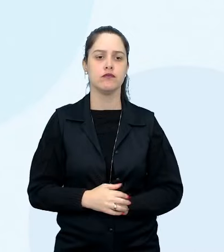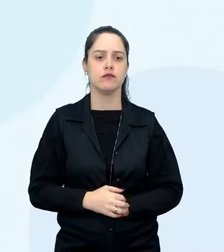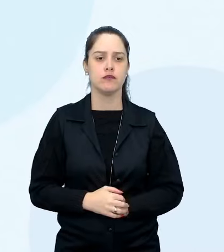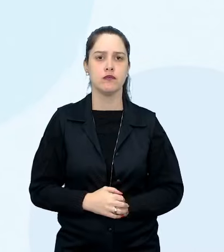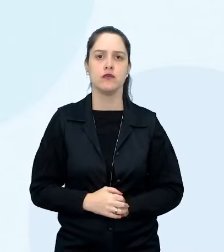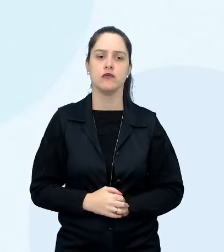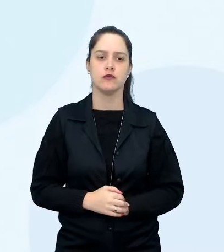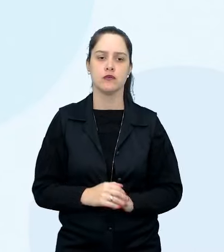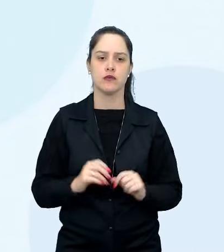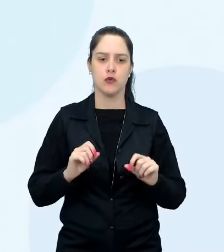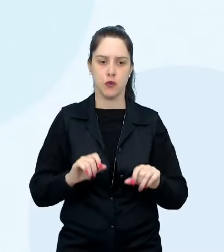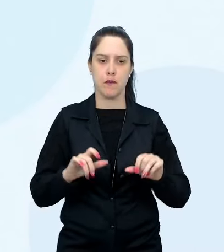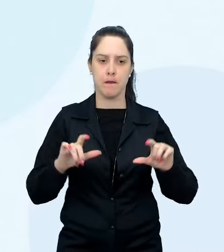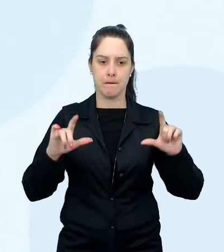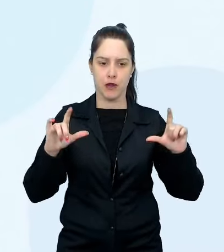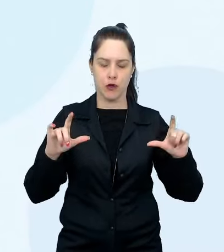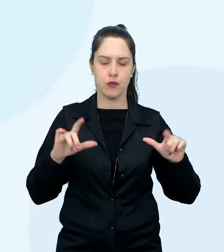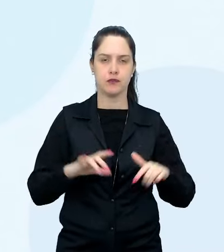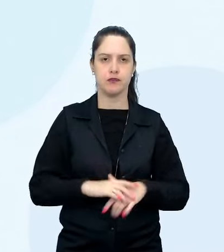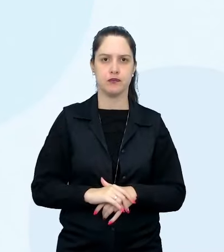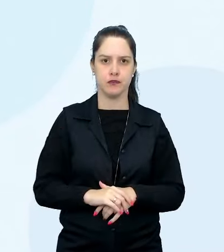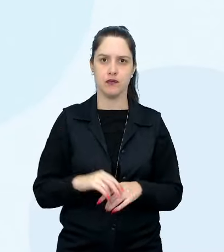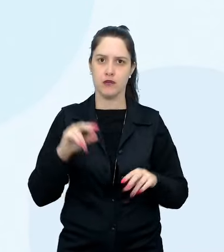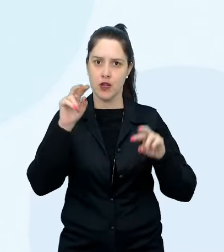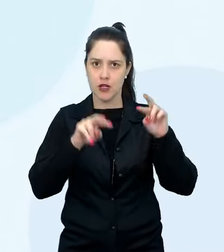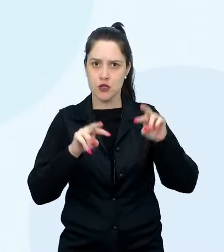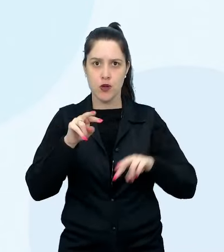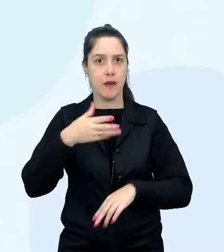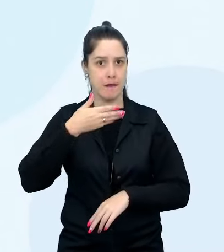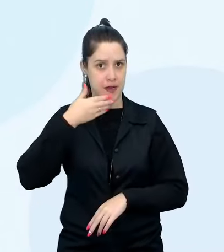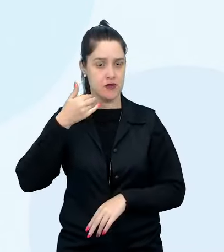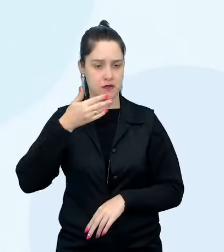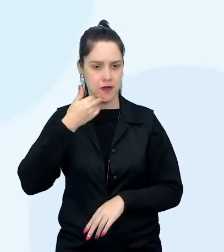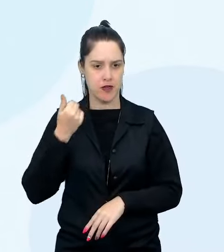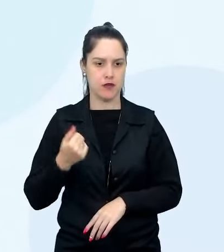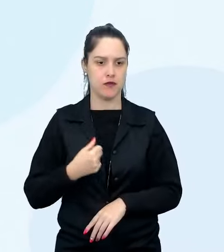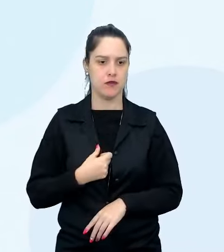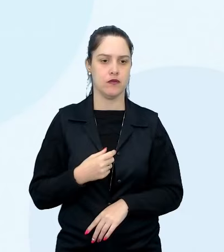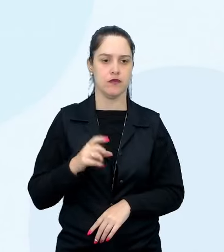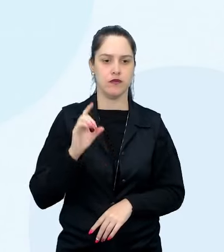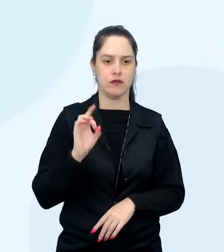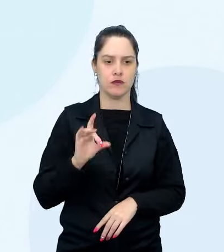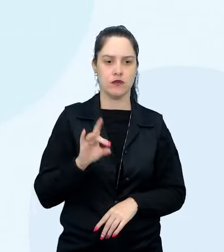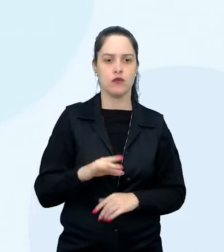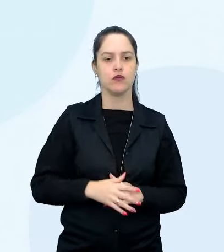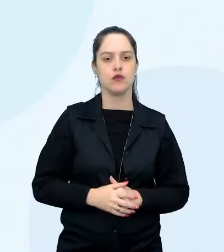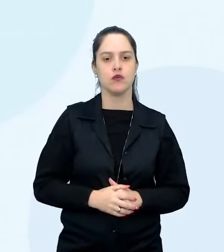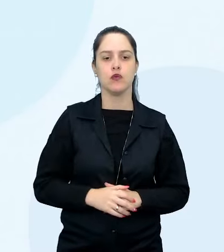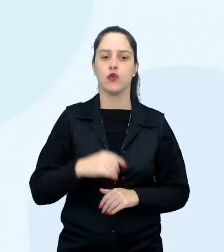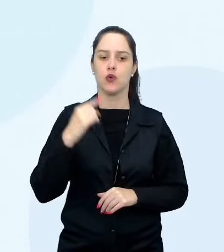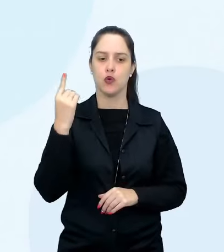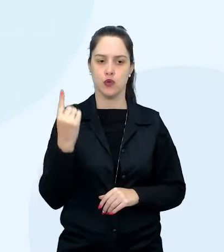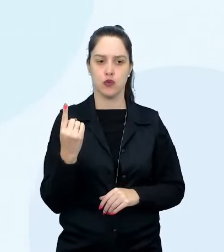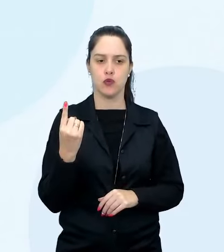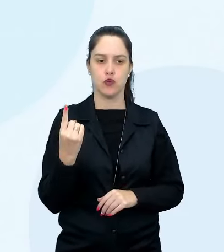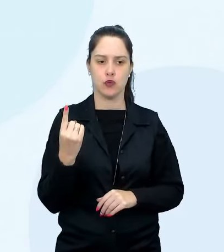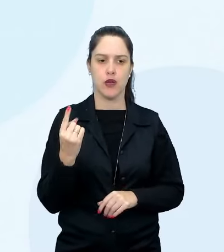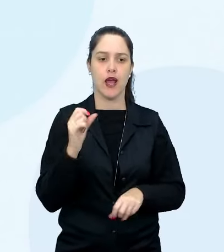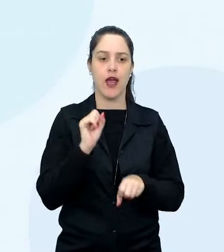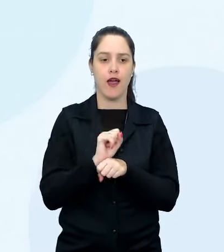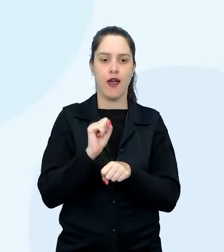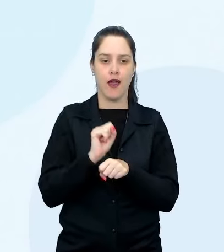pouco maior para eu conseguir olhar isso mais fácil. Então, a gente tem 2 quadrinhos ali. Um, a esfera de